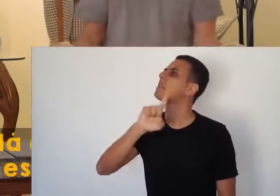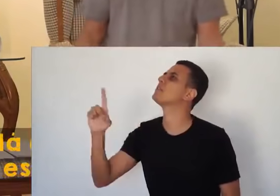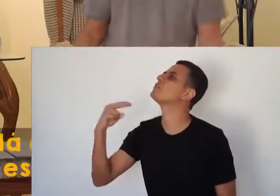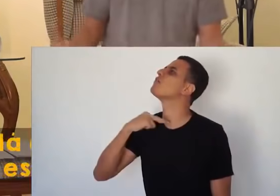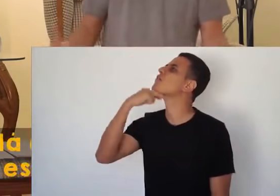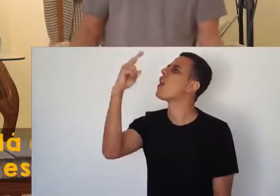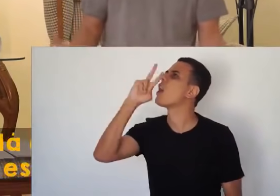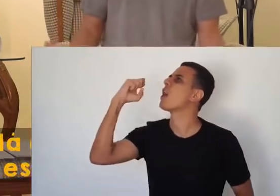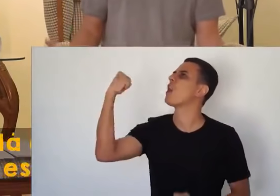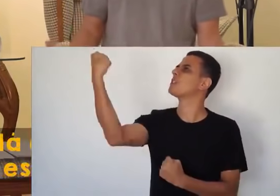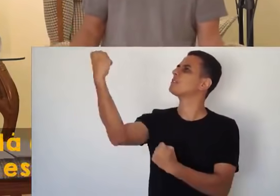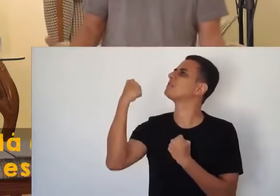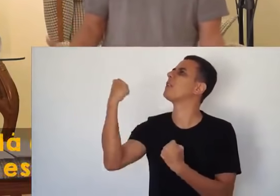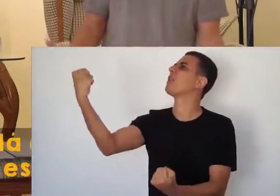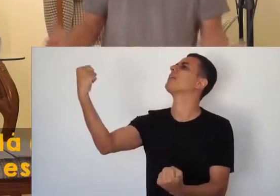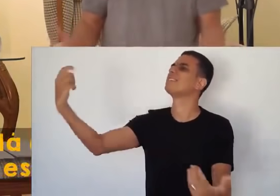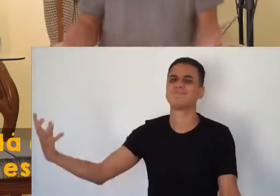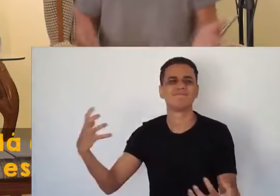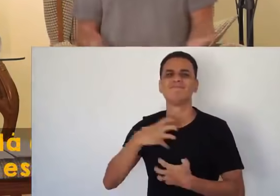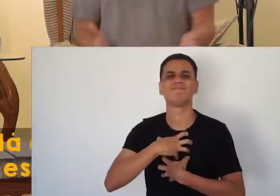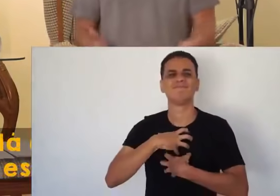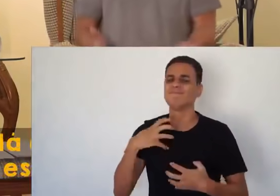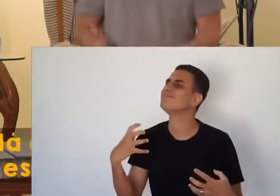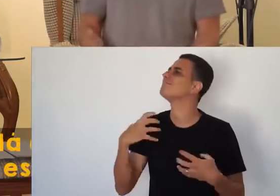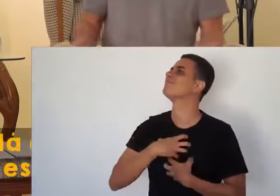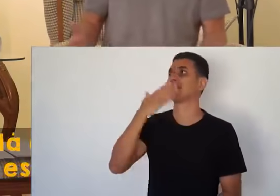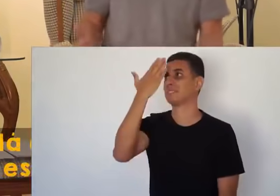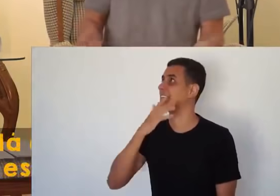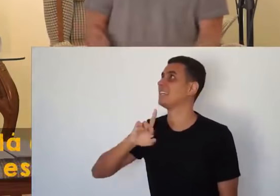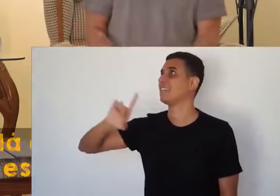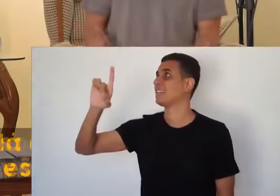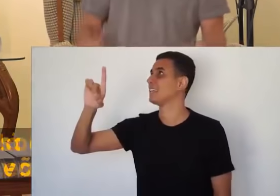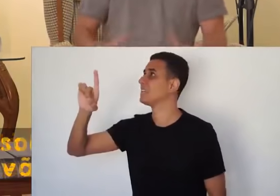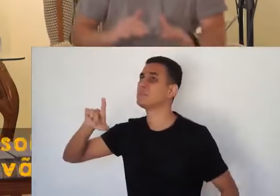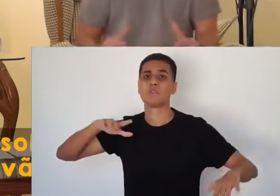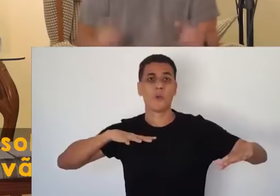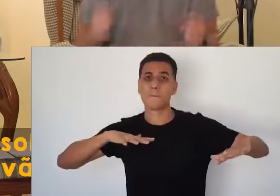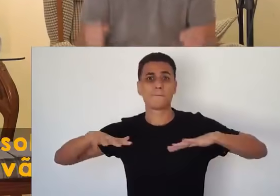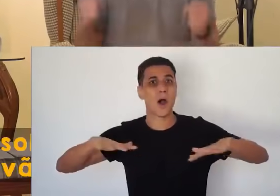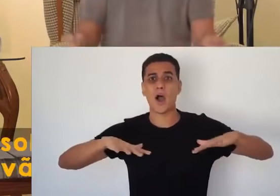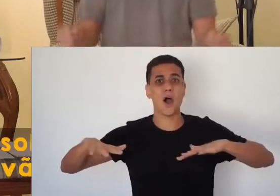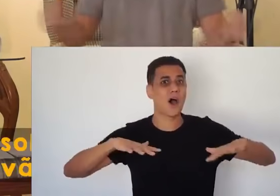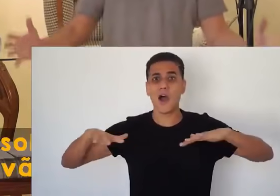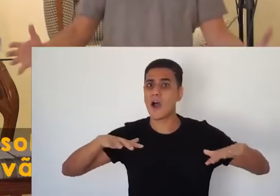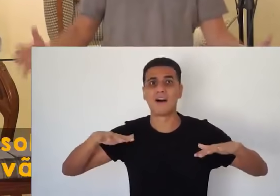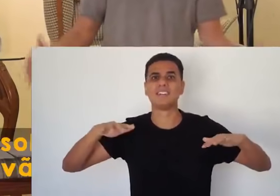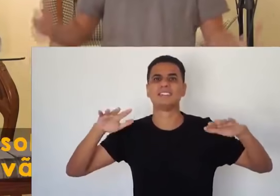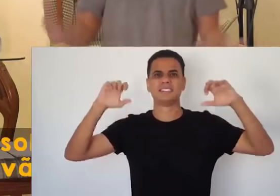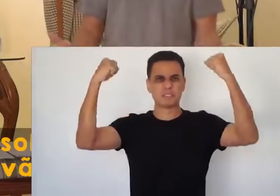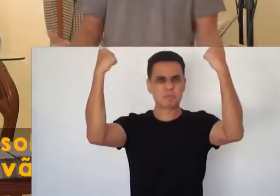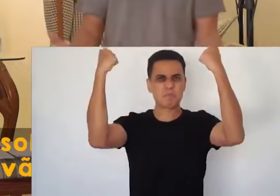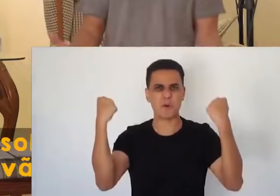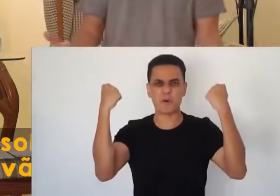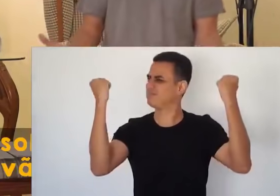o rugir lá do alto, tua presença está aqui. Sinto o chão